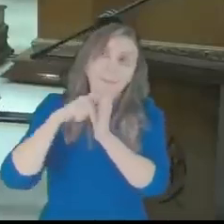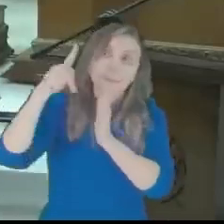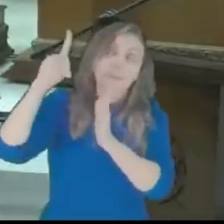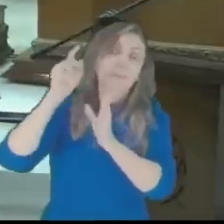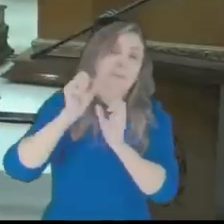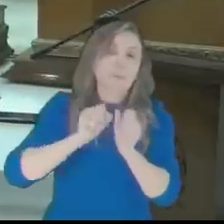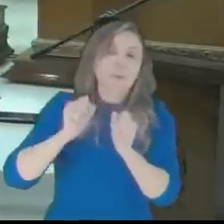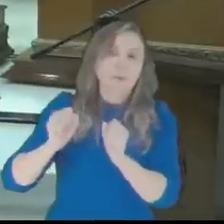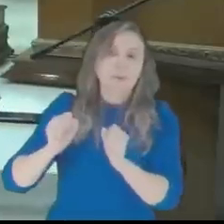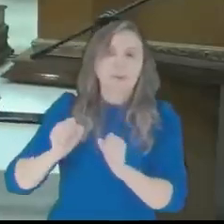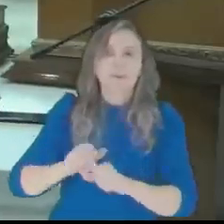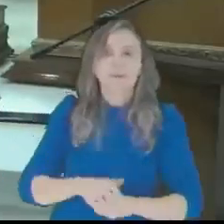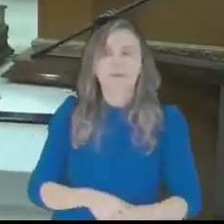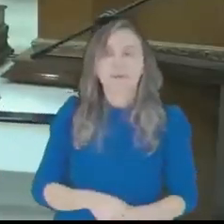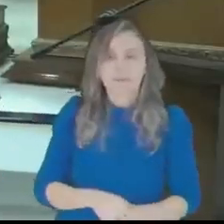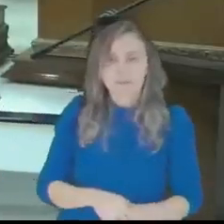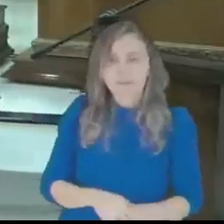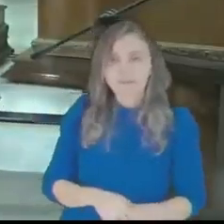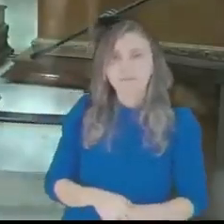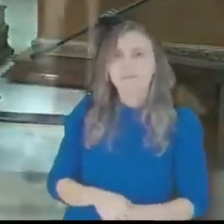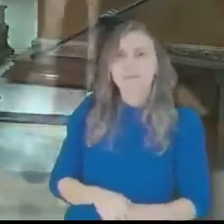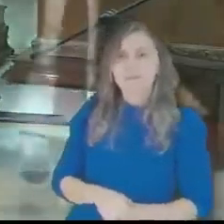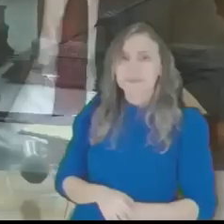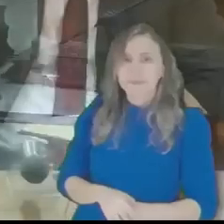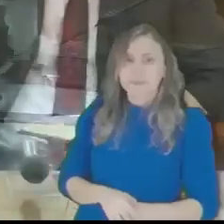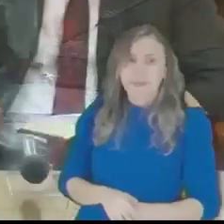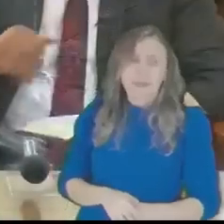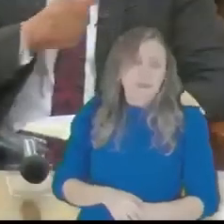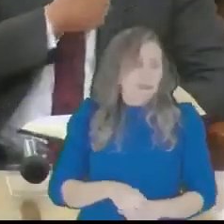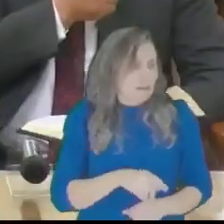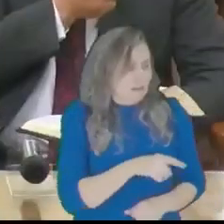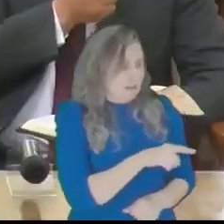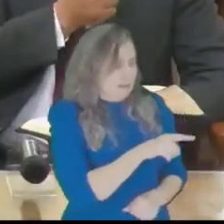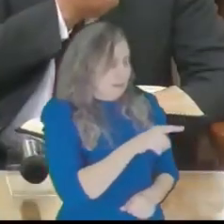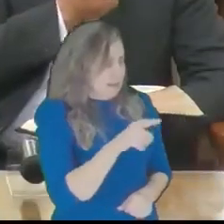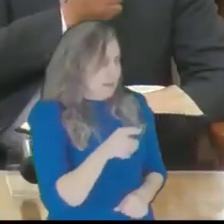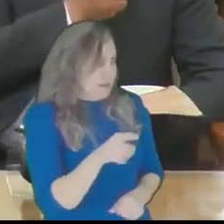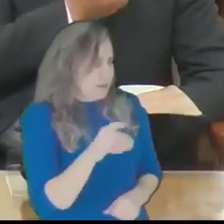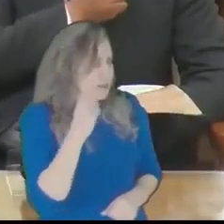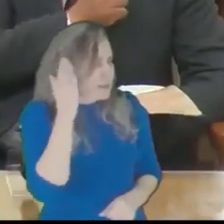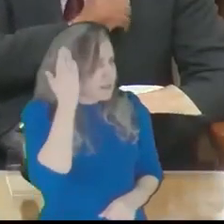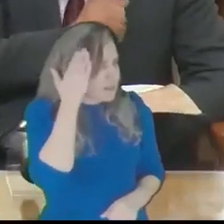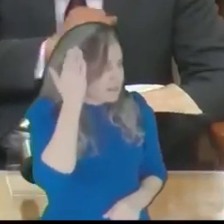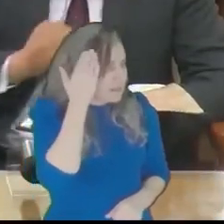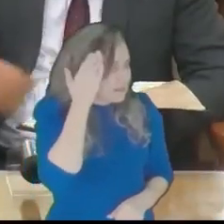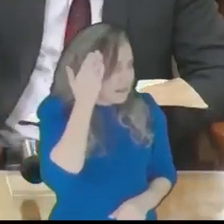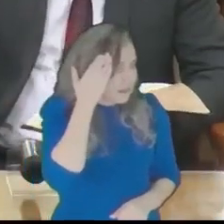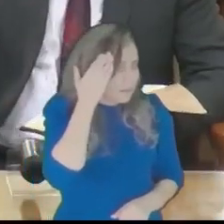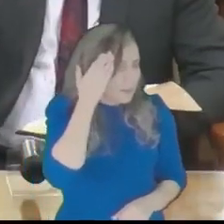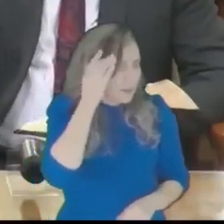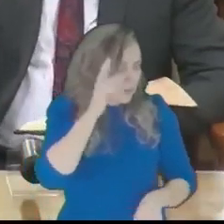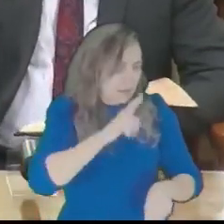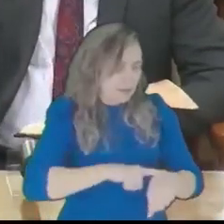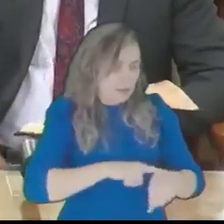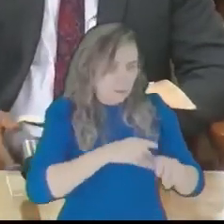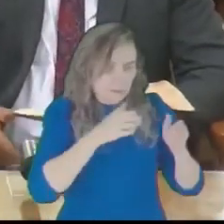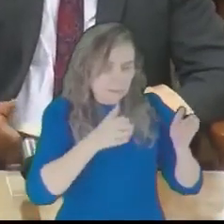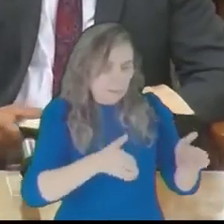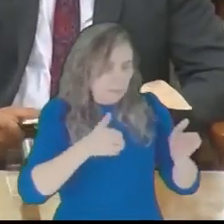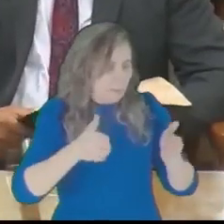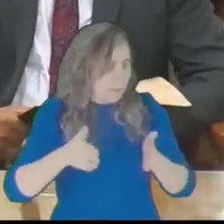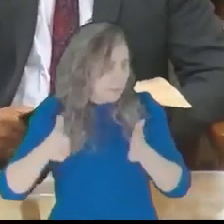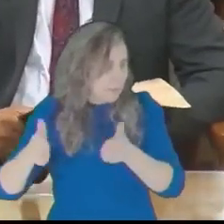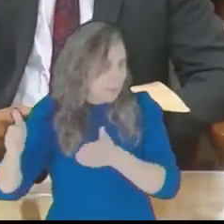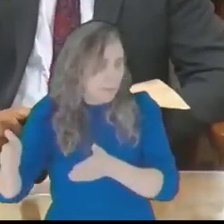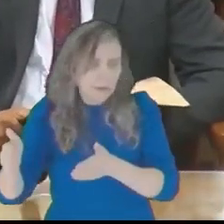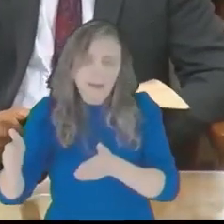Falta um pouquinho. Jesus disse, não vos pertence saber os tempos e as estações. Tempos e estações. Pastor, no grego, essas duas